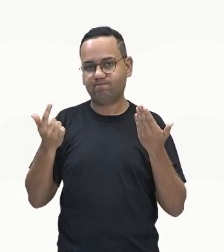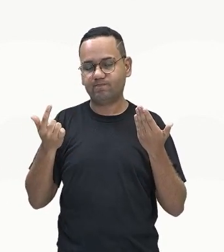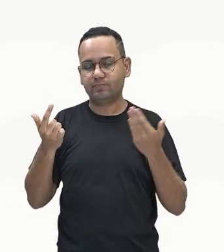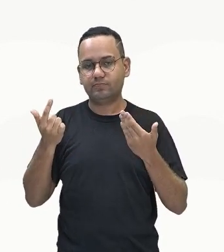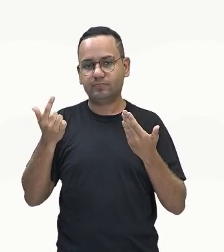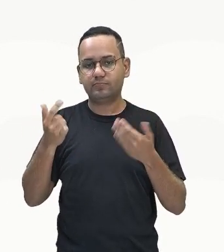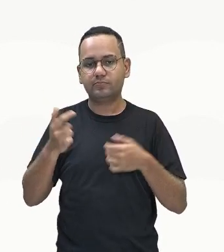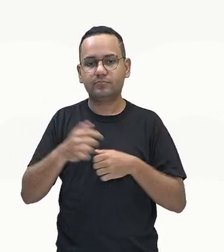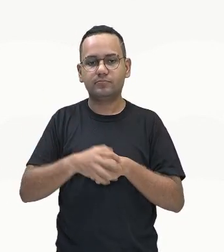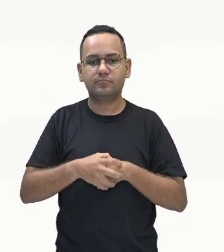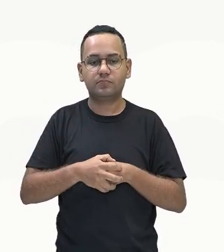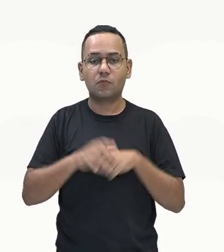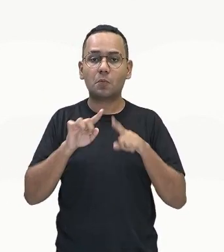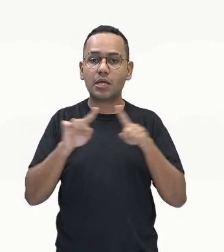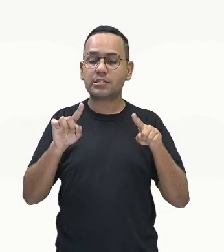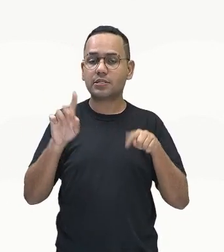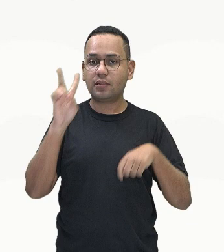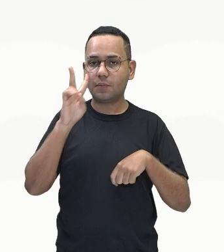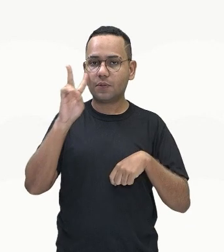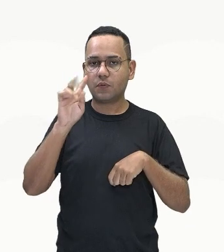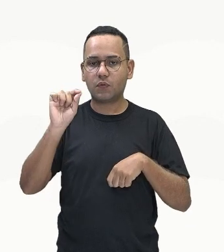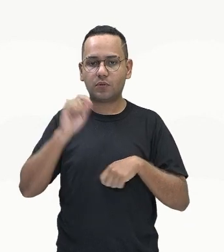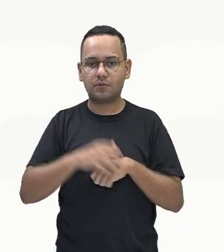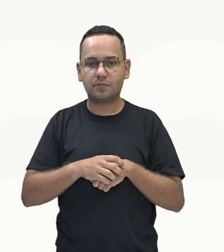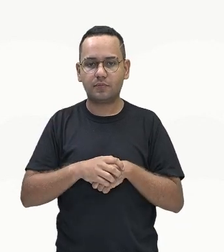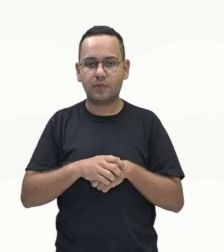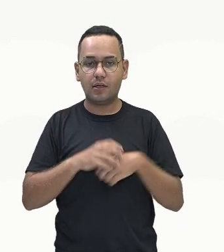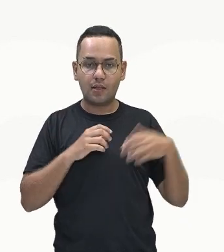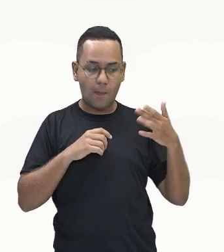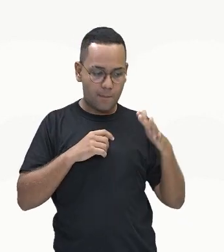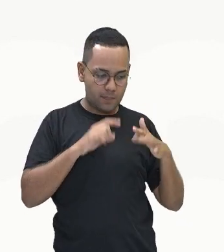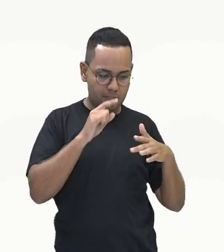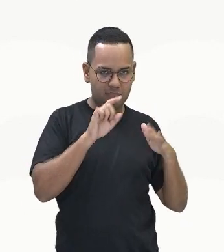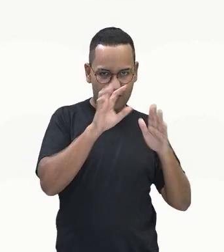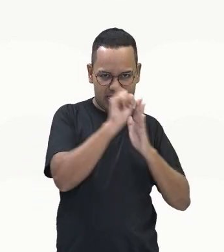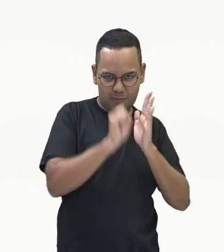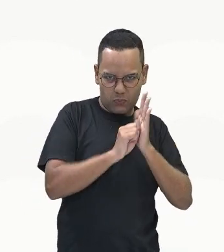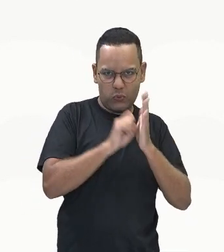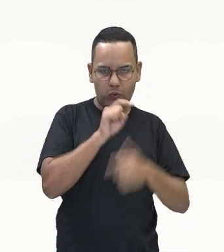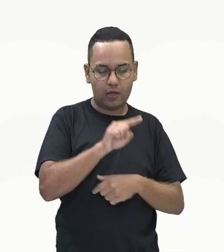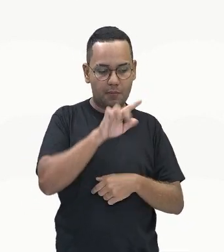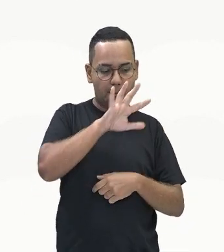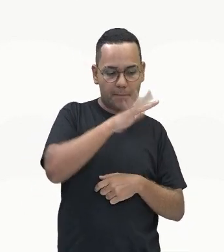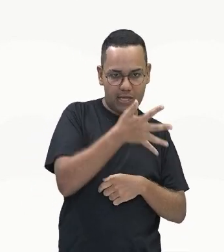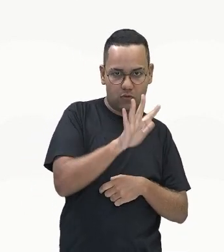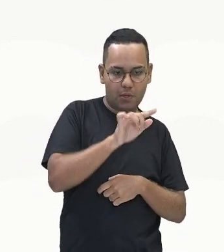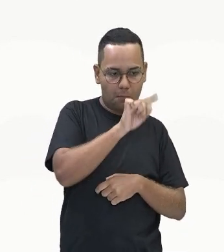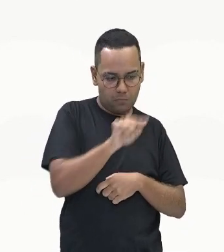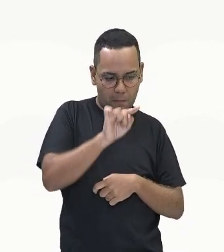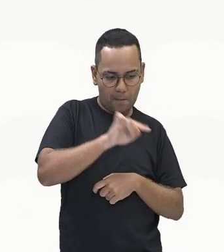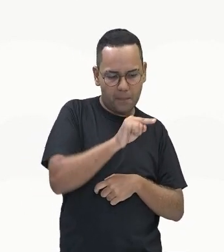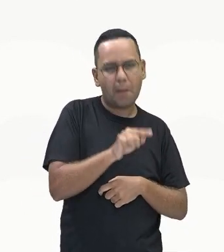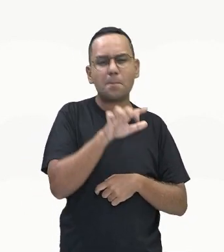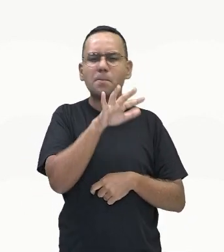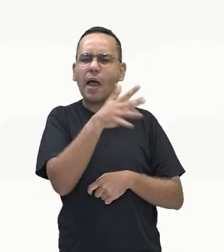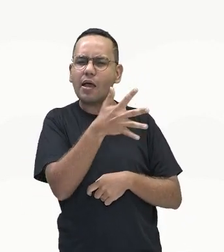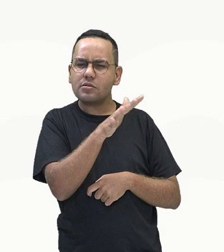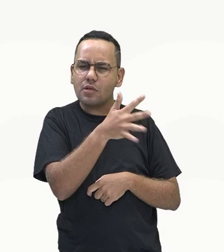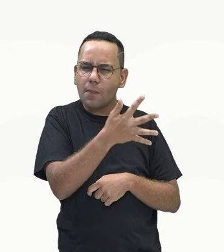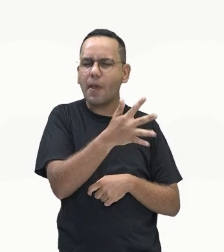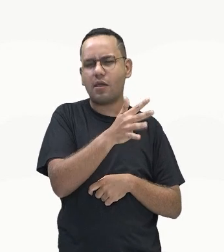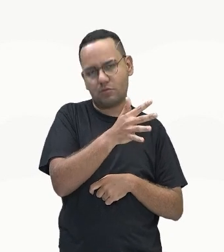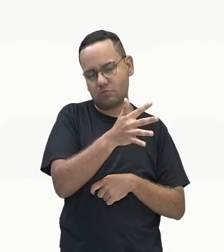3,881. Lembrando que esse símbolozinho aqui dos tiozinhos significa aproximadamente, tá? Essa